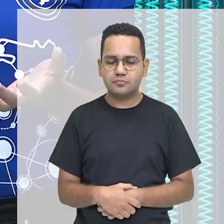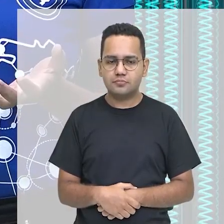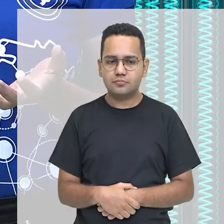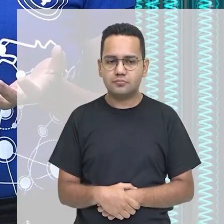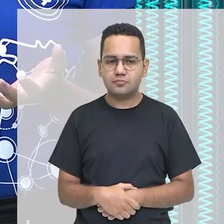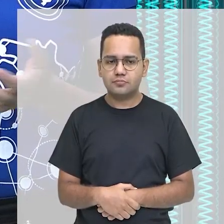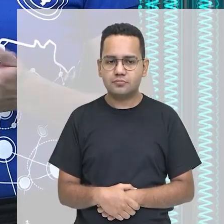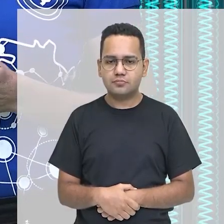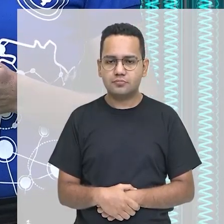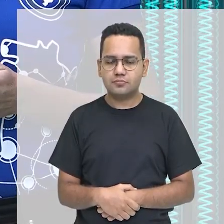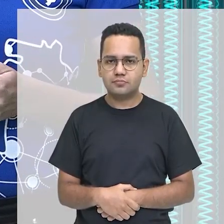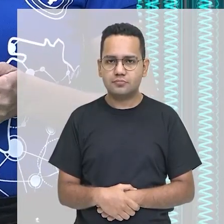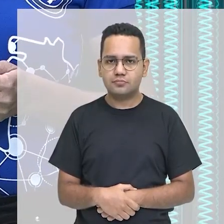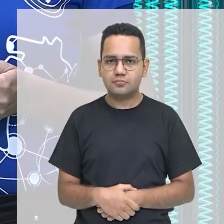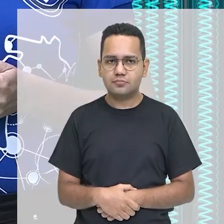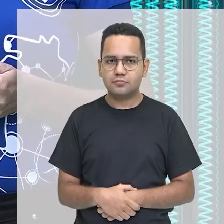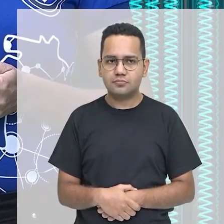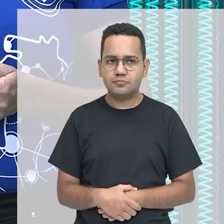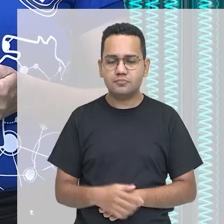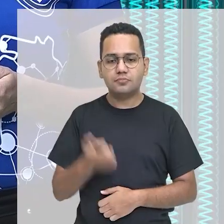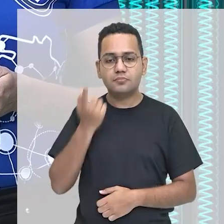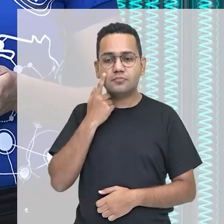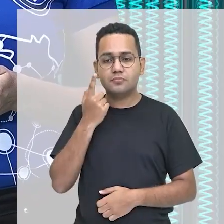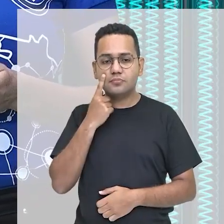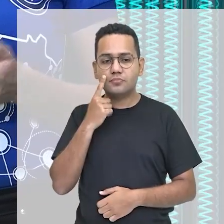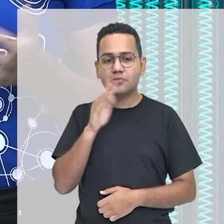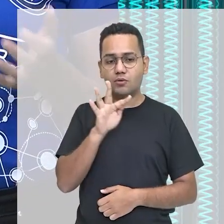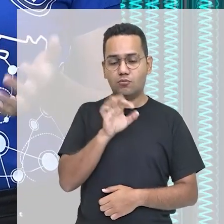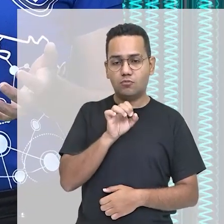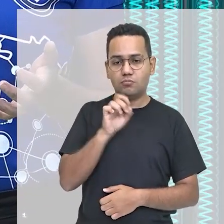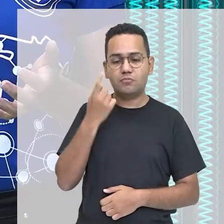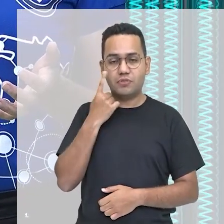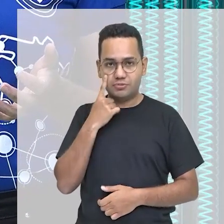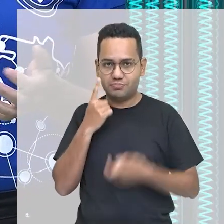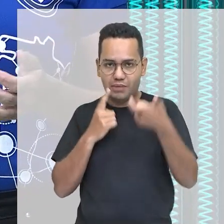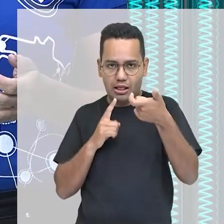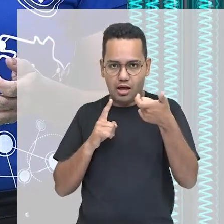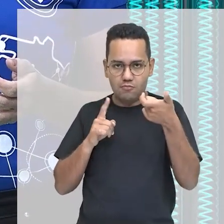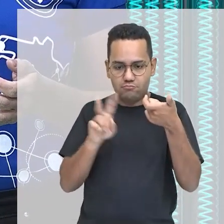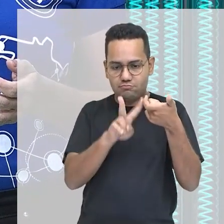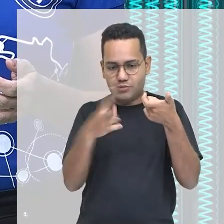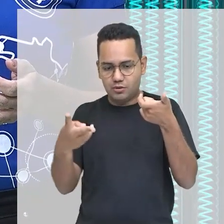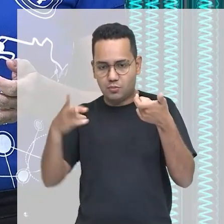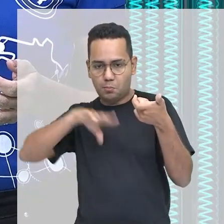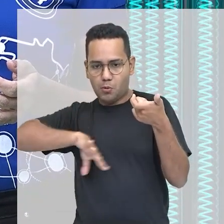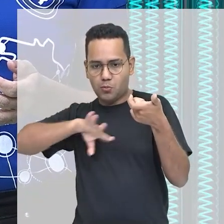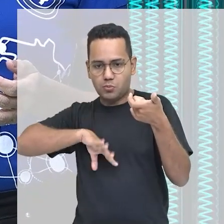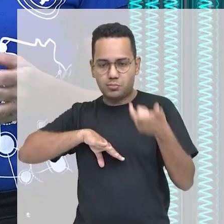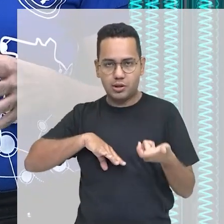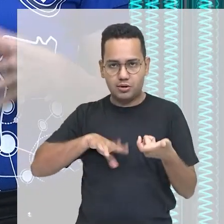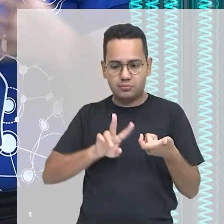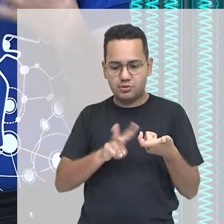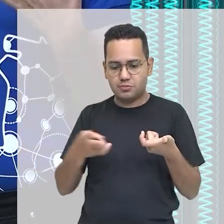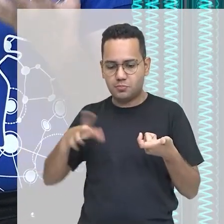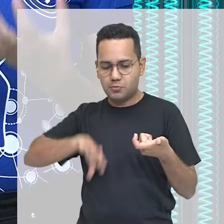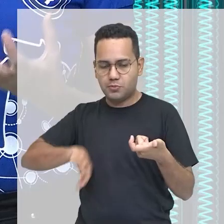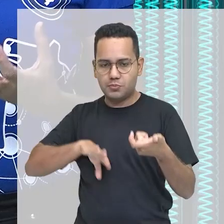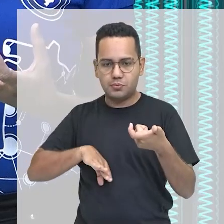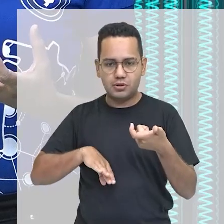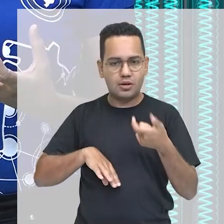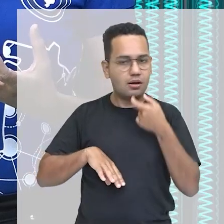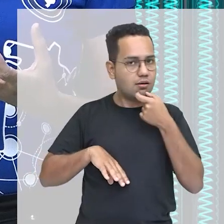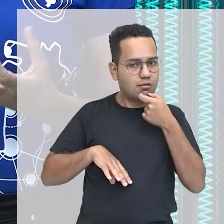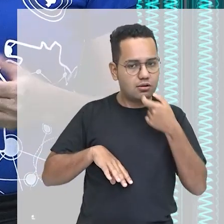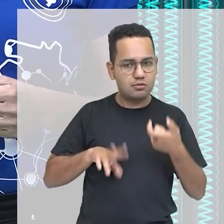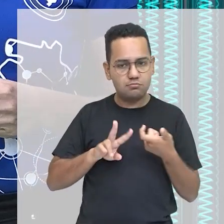Em seguida, nós temos a palavra for. For, que significa porque.